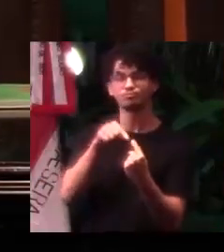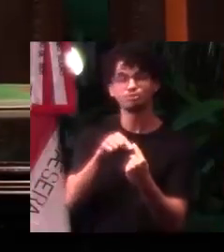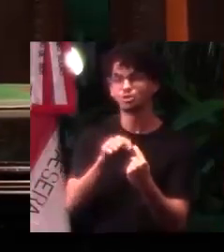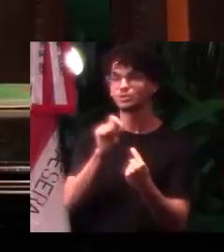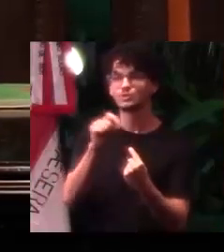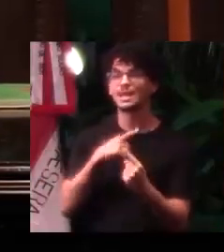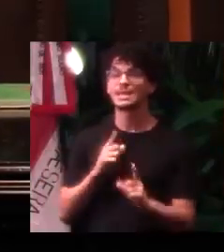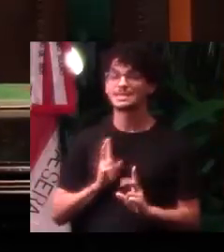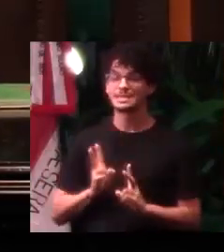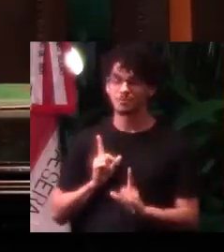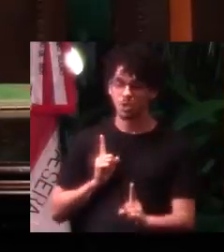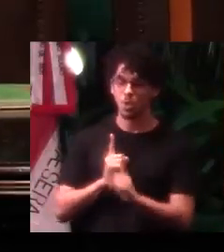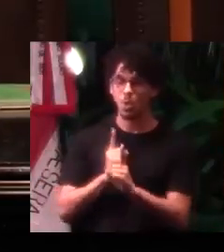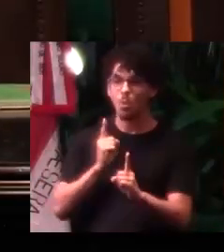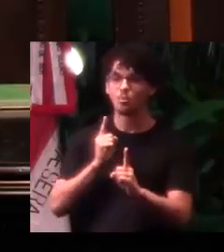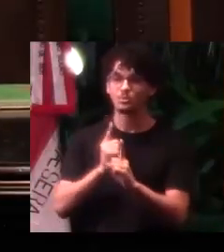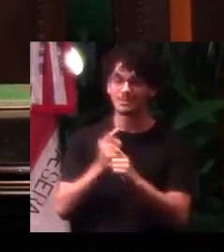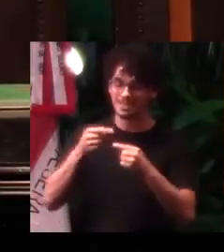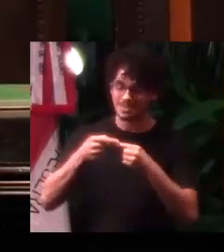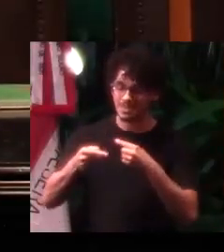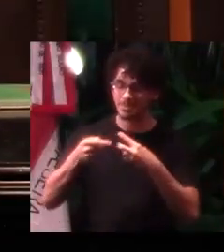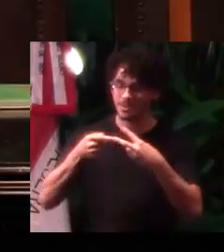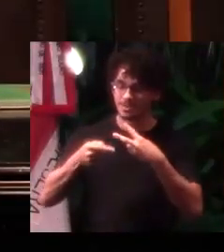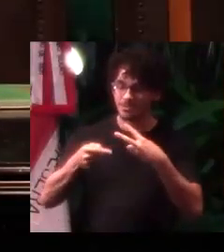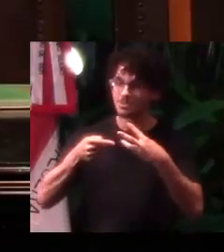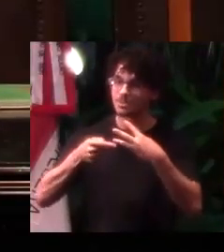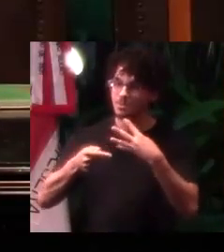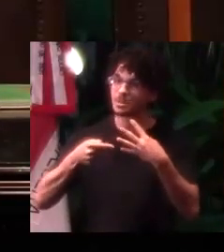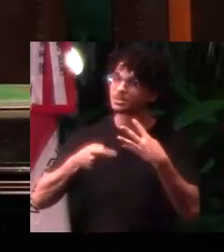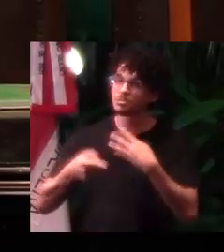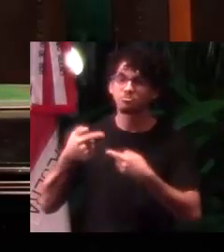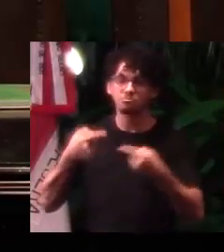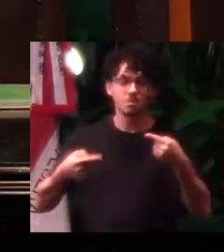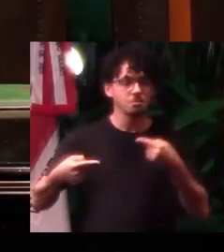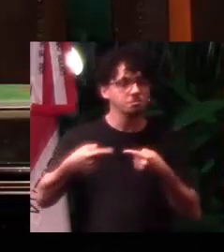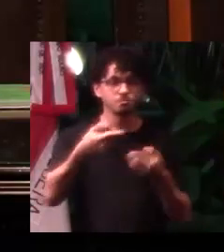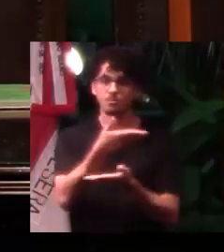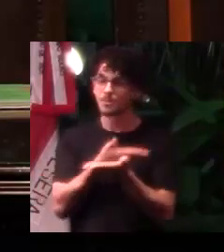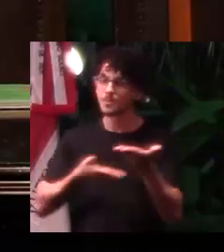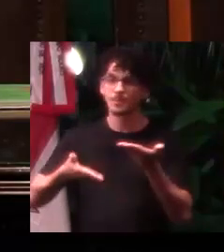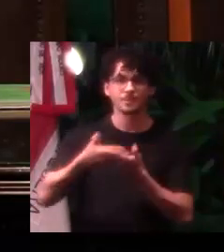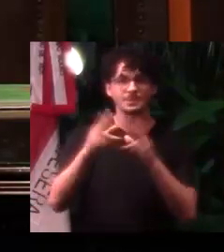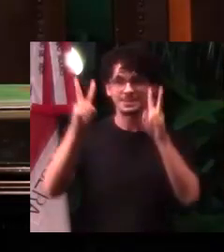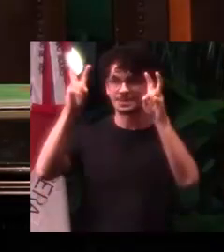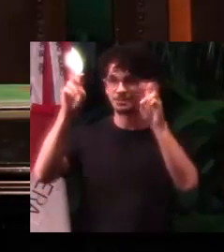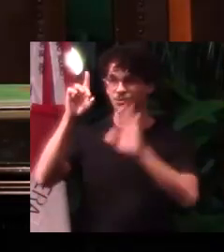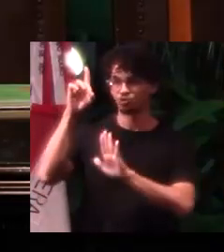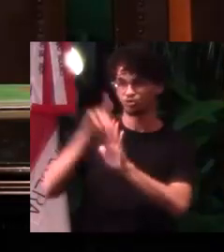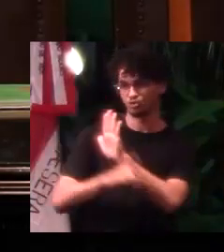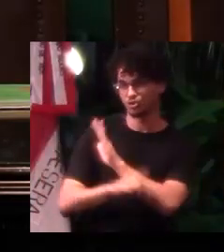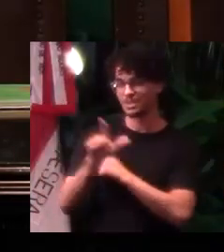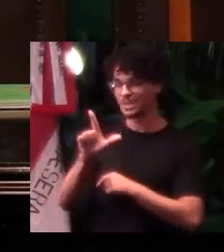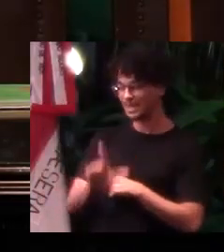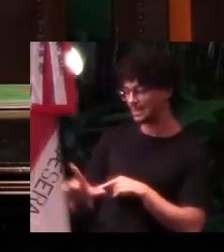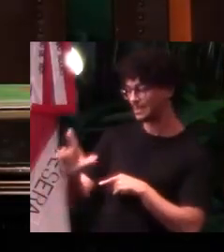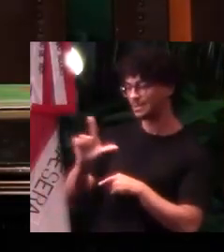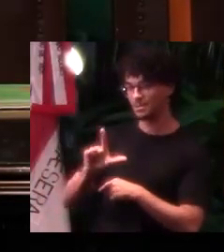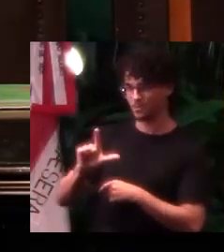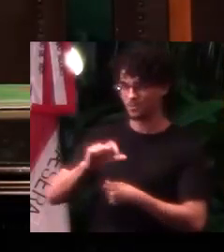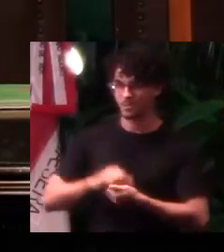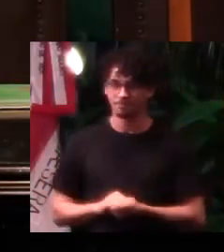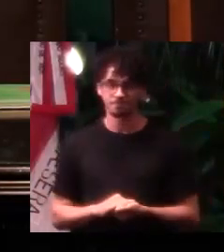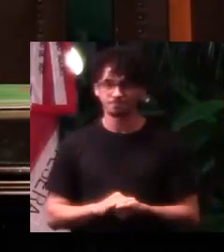realizar encontros mensais para debatermos sobre esse tema, né, do direito e